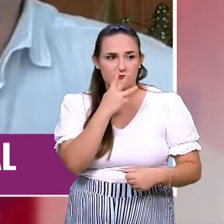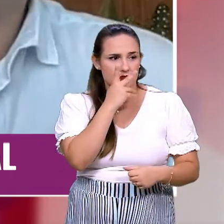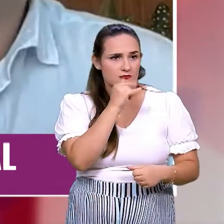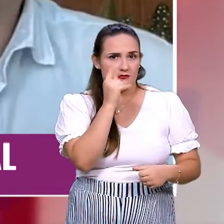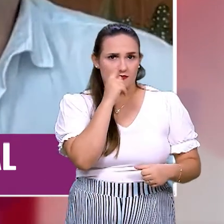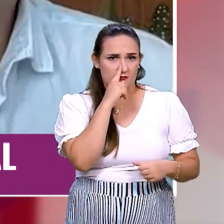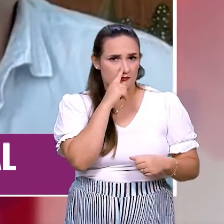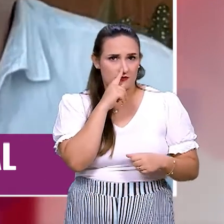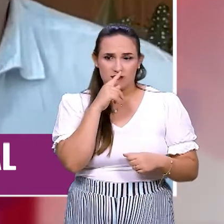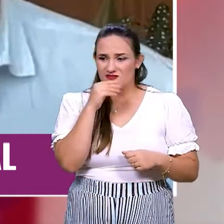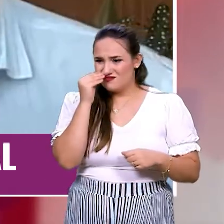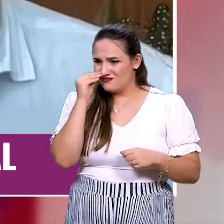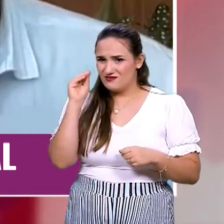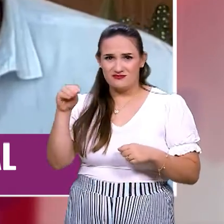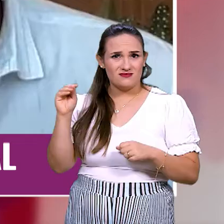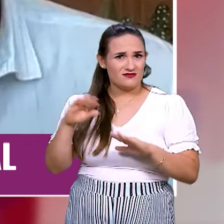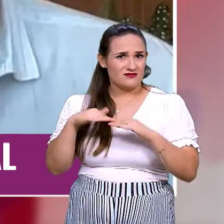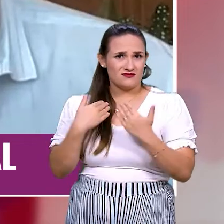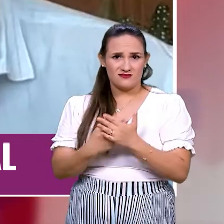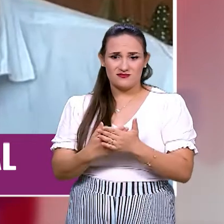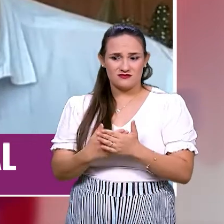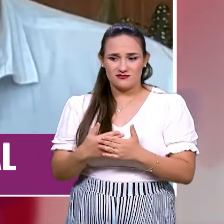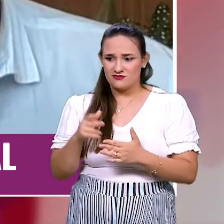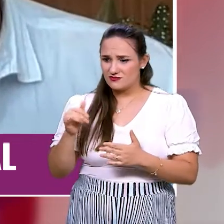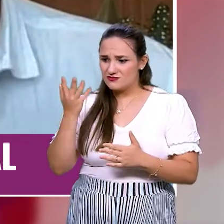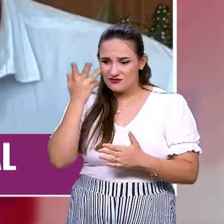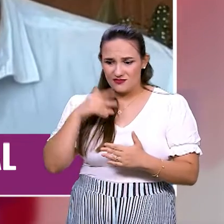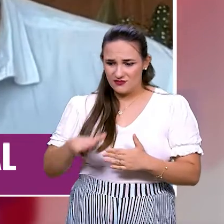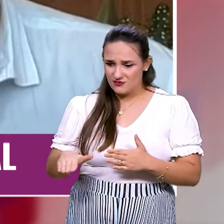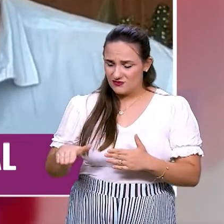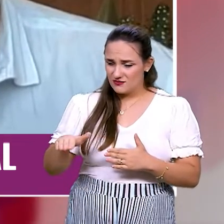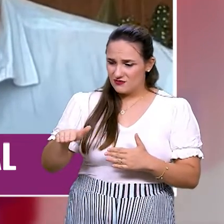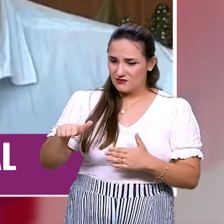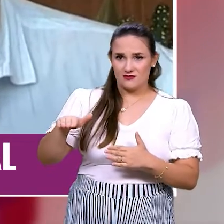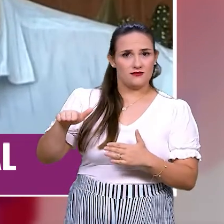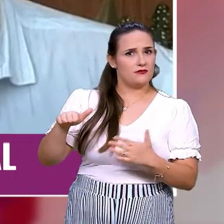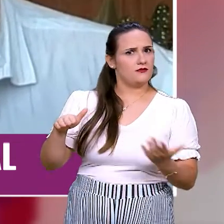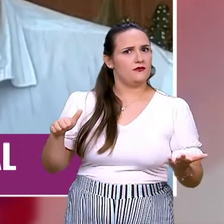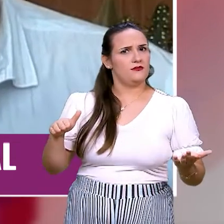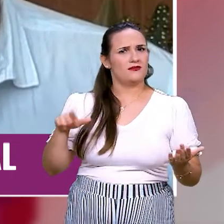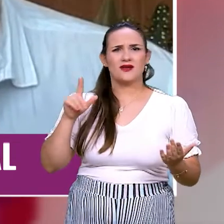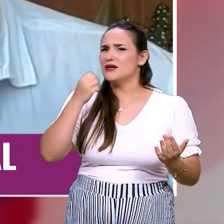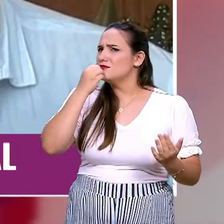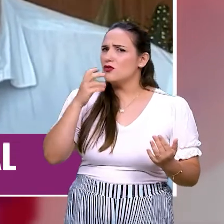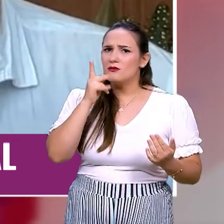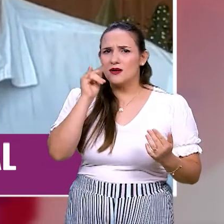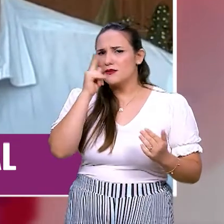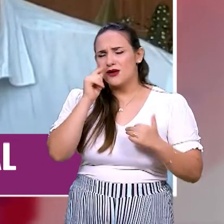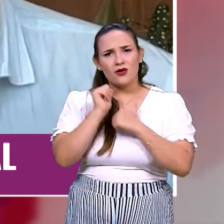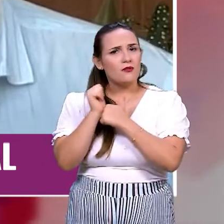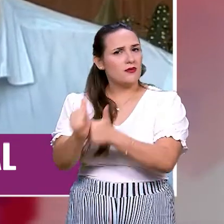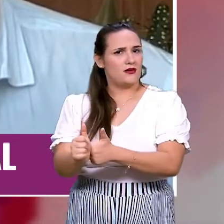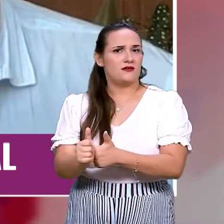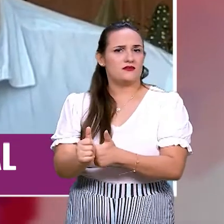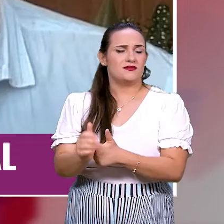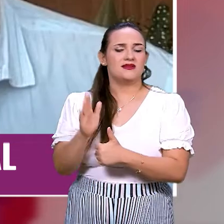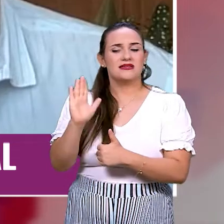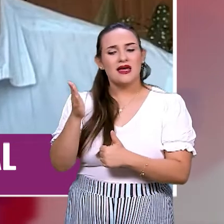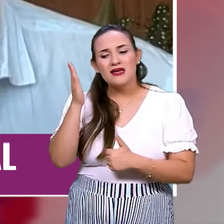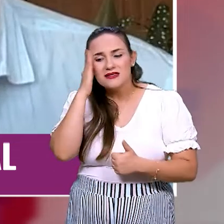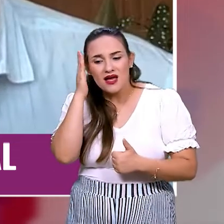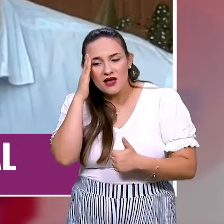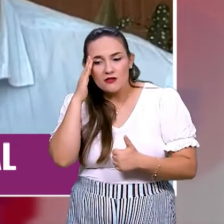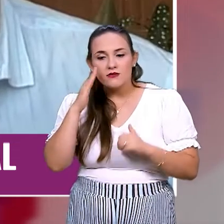envelhecendo, os pais vão sumindo da escola, mas é importante que isso não aconteça, né? É tão bom quando os pais estão juntos, quando eles entendem a